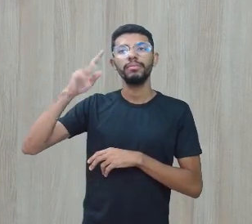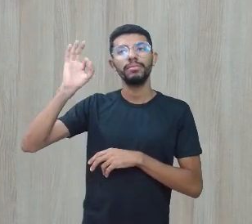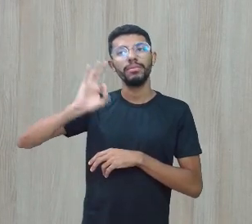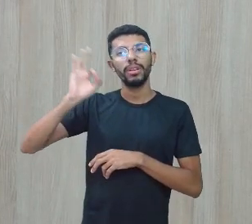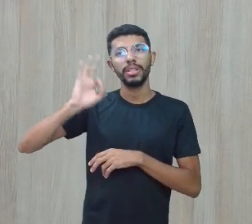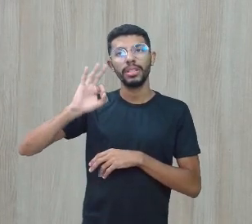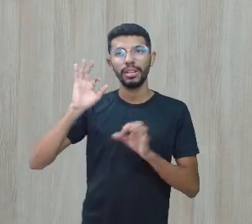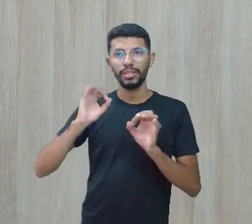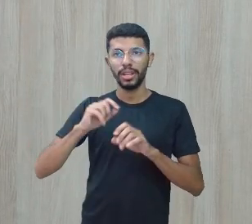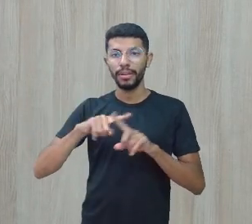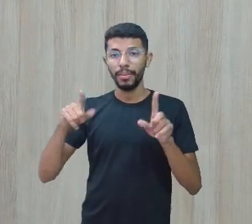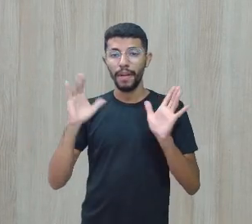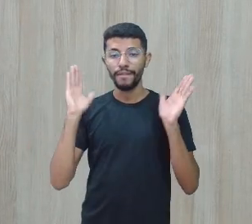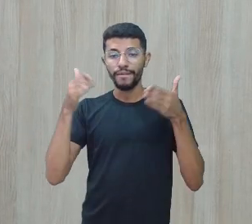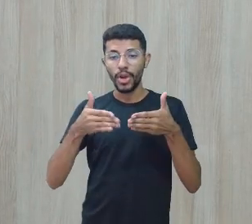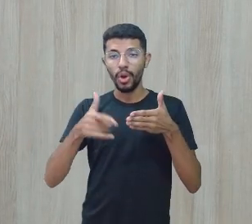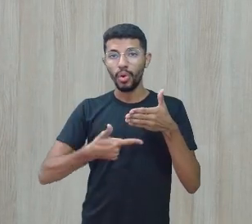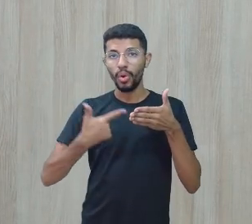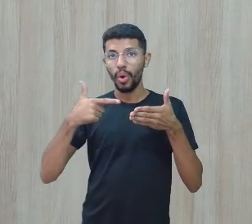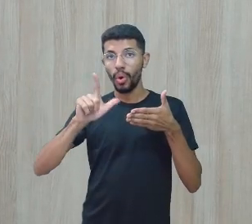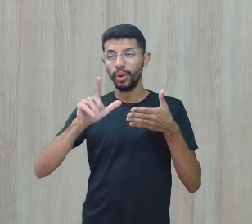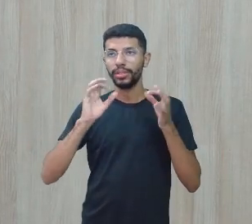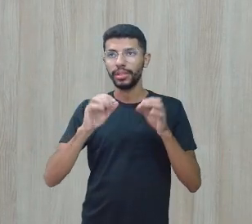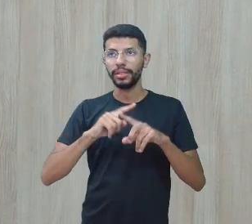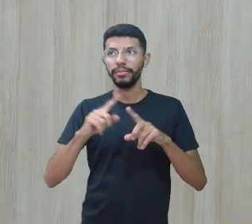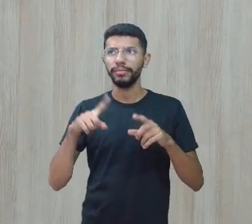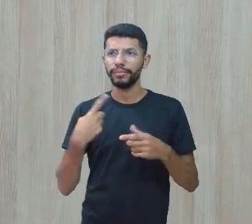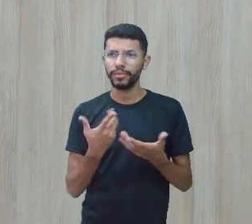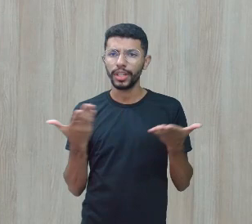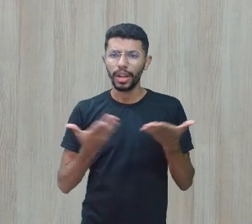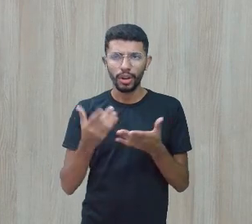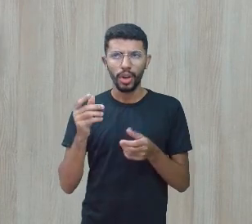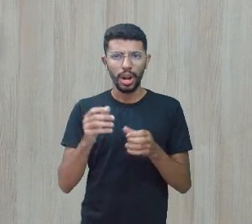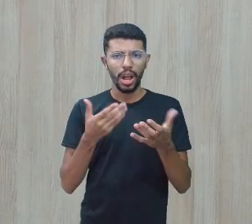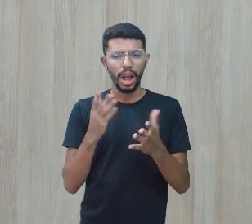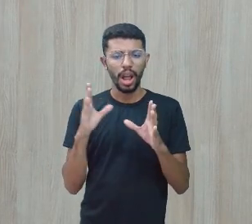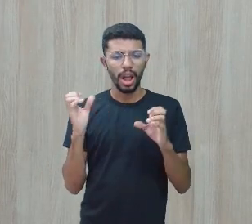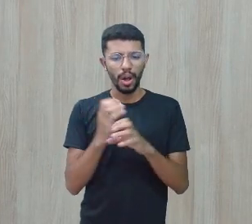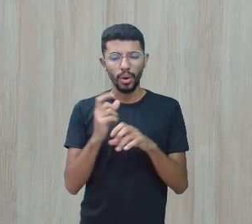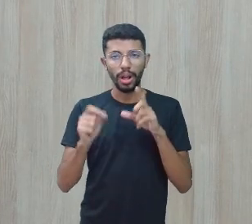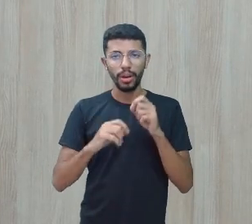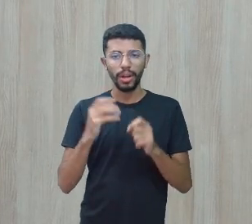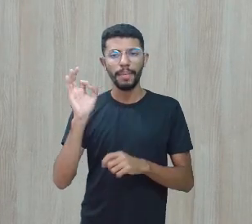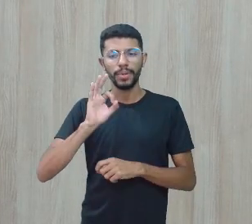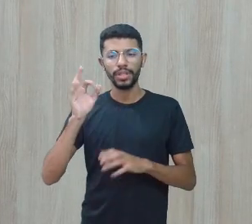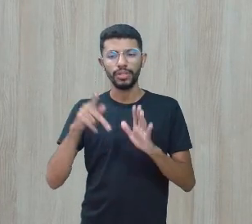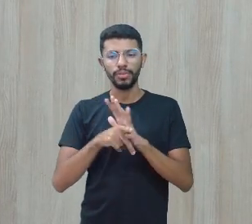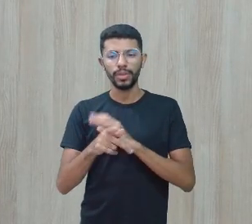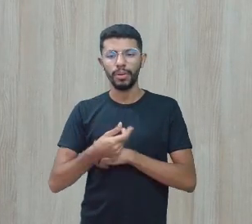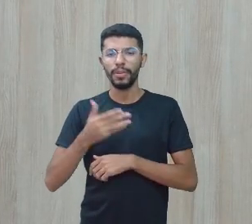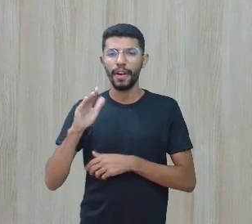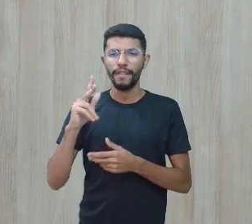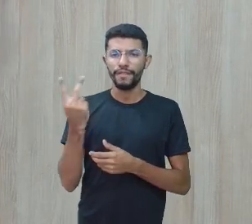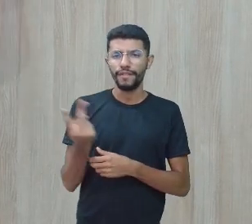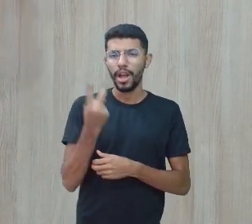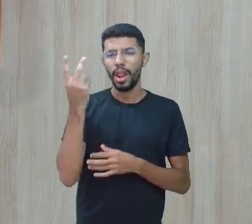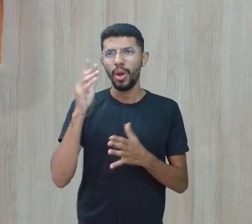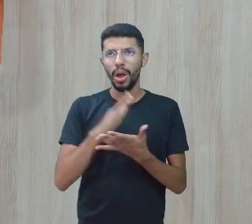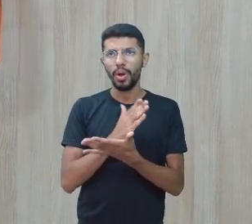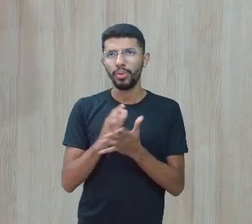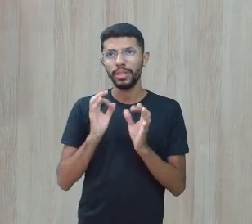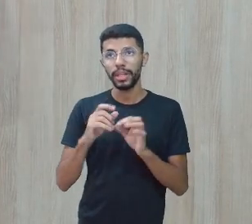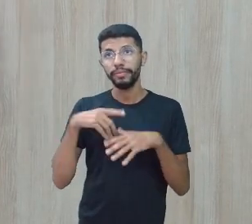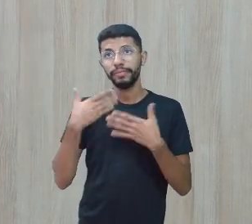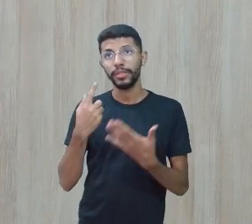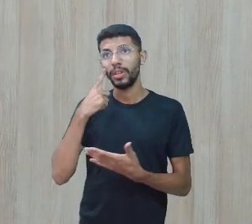foco. Agora a gente quer calcular alguma porcentagem de algum valor, tá certo? Então, bora ver o que a questão